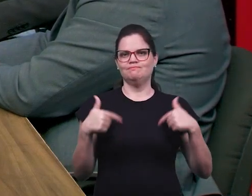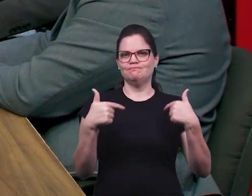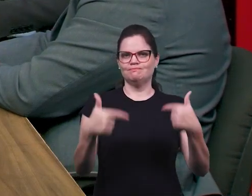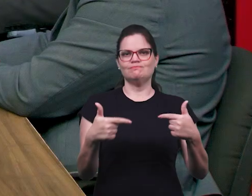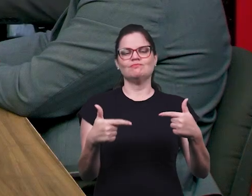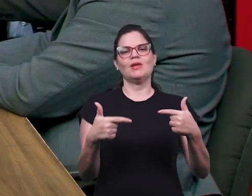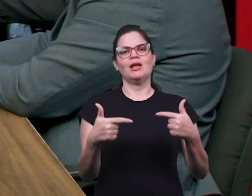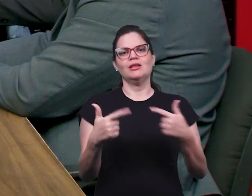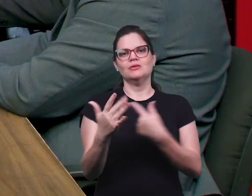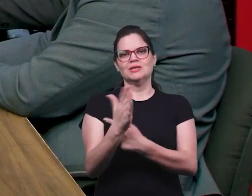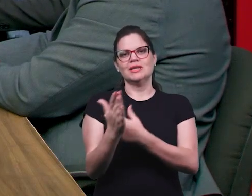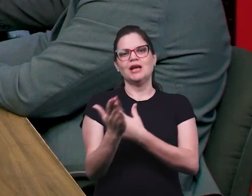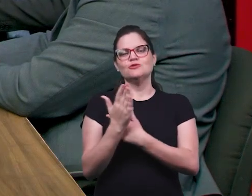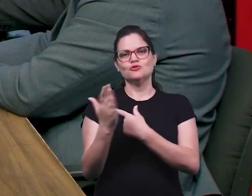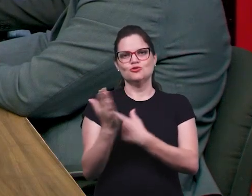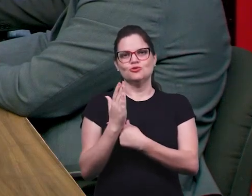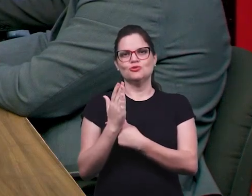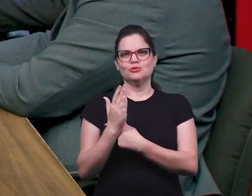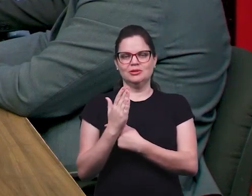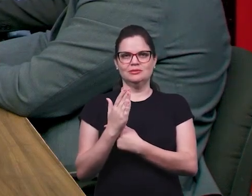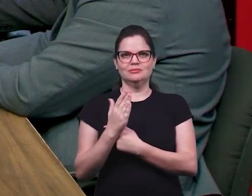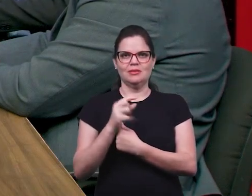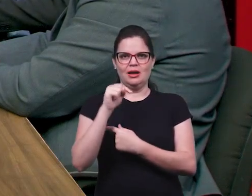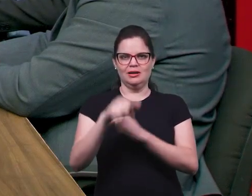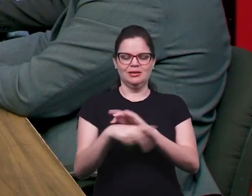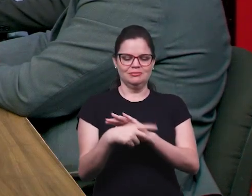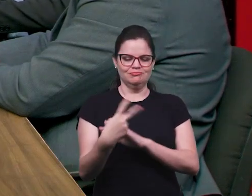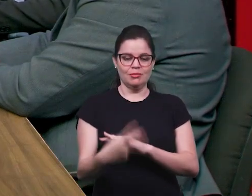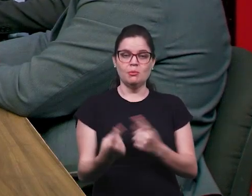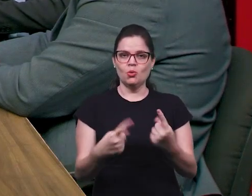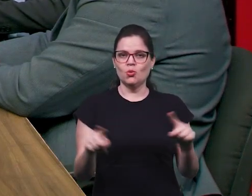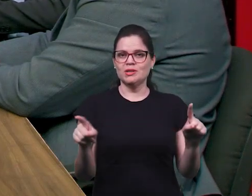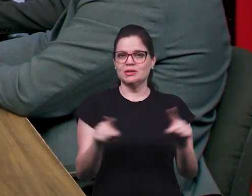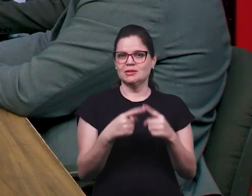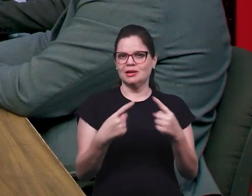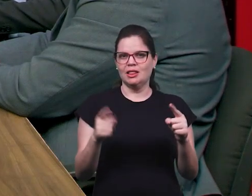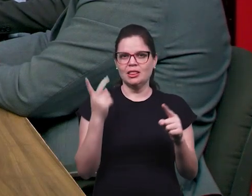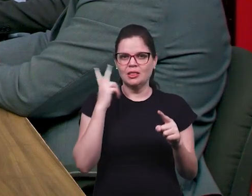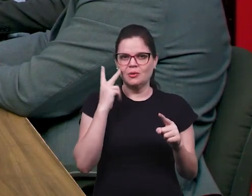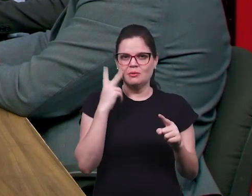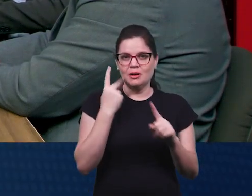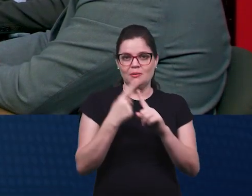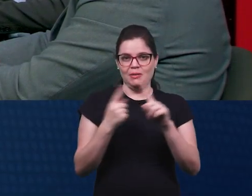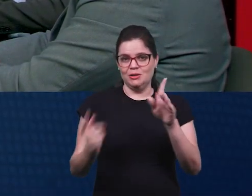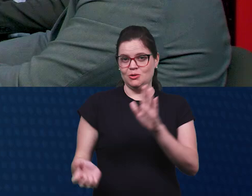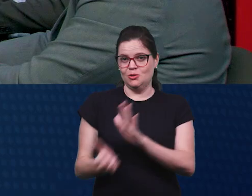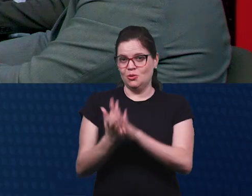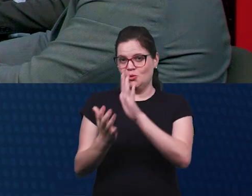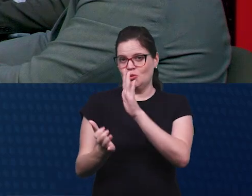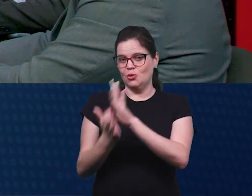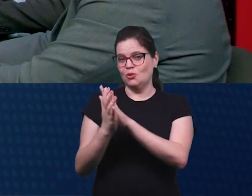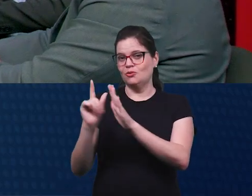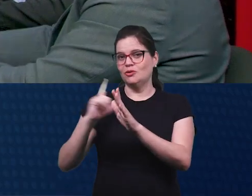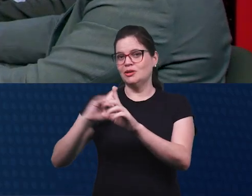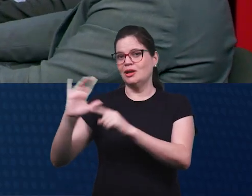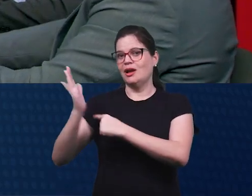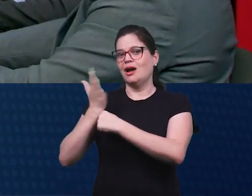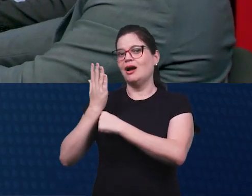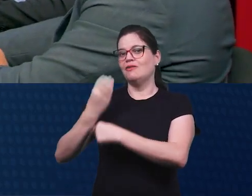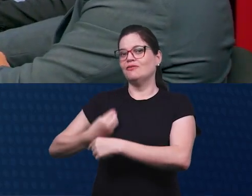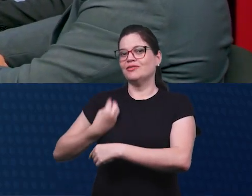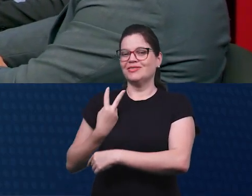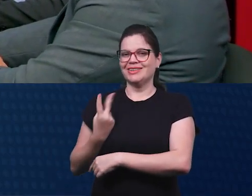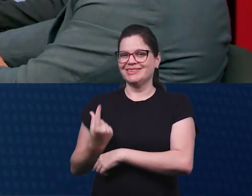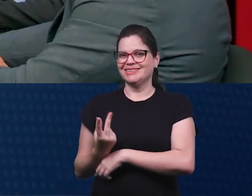terapêuticos para o homem nesta vida. O louvor, ele tem os efeitos do homem para a vida eterna. Ele tem os